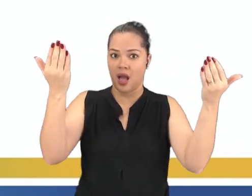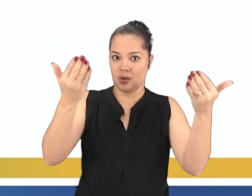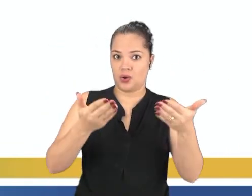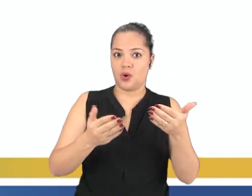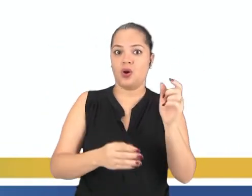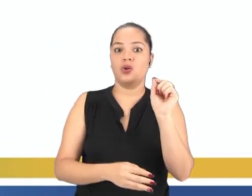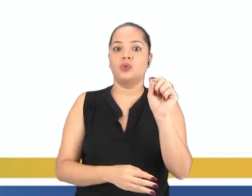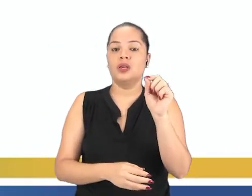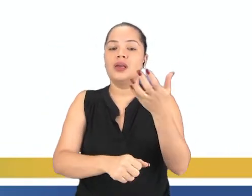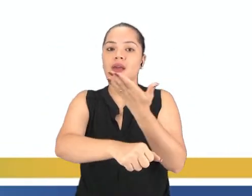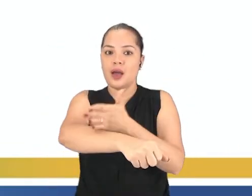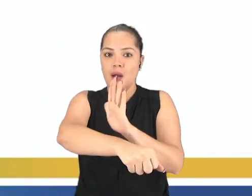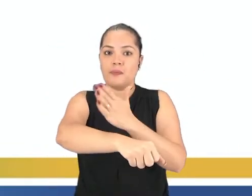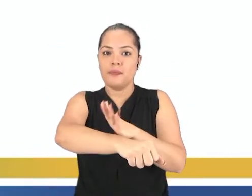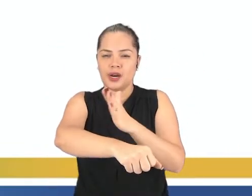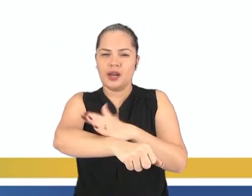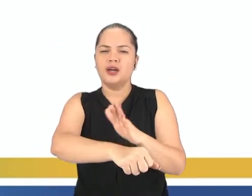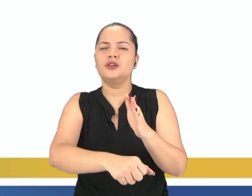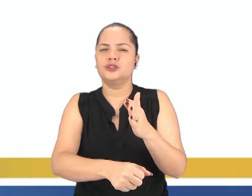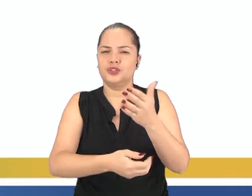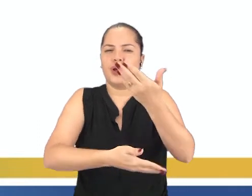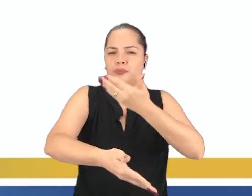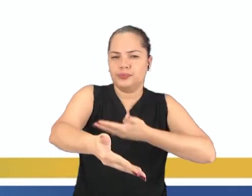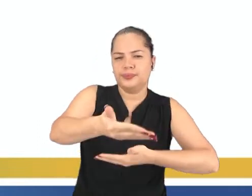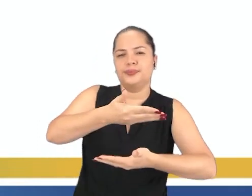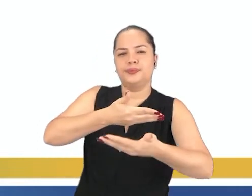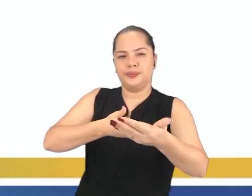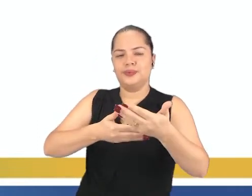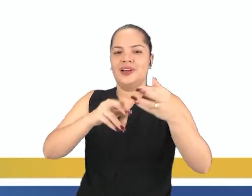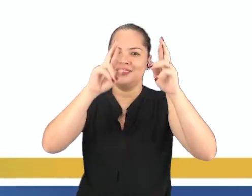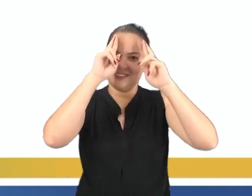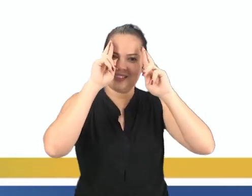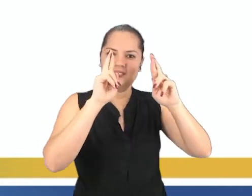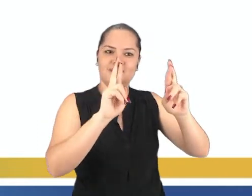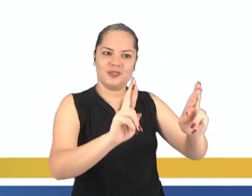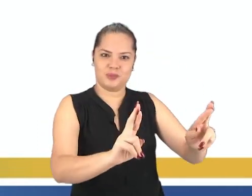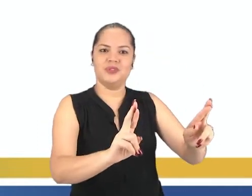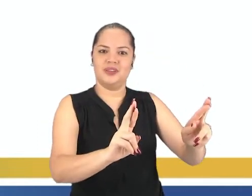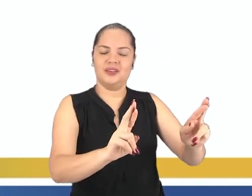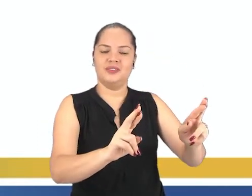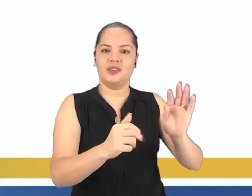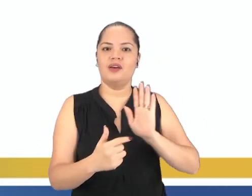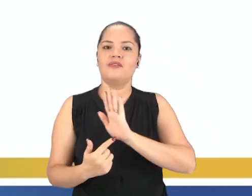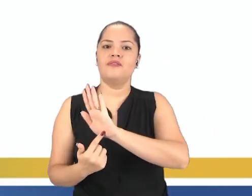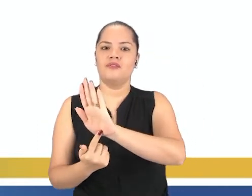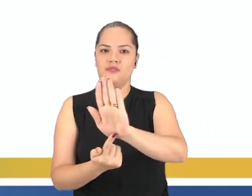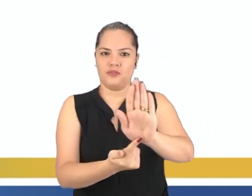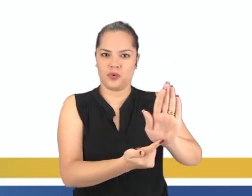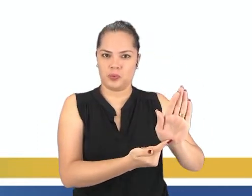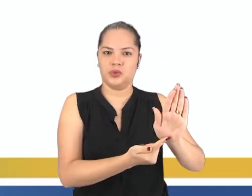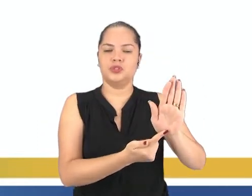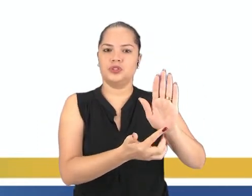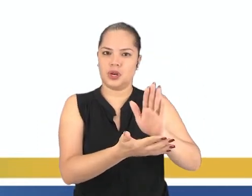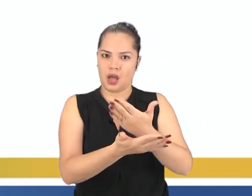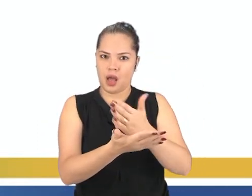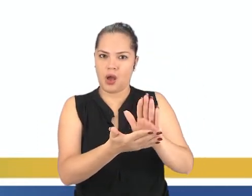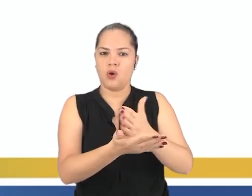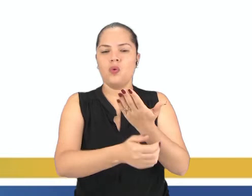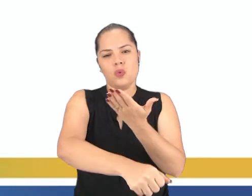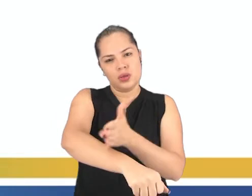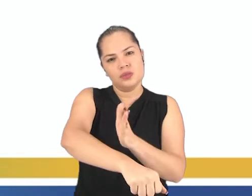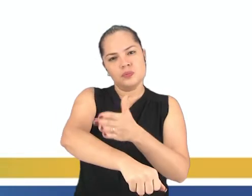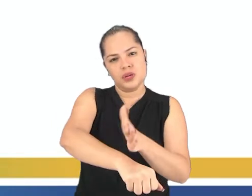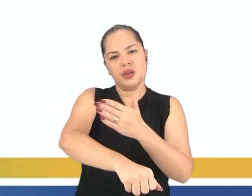exercitando prático para exercitar a empatia e o respeito. Para isso, vou te apresentar algumas práticas que você